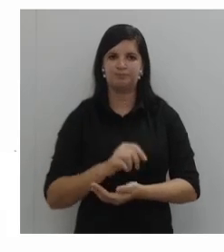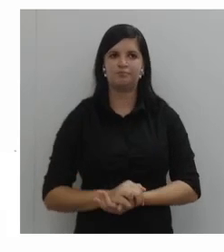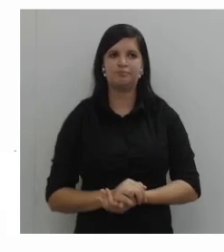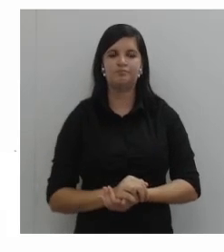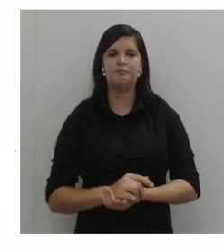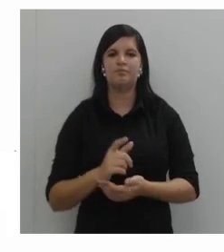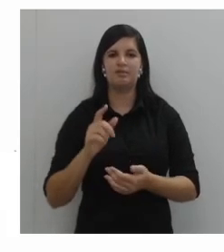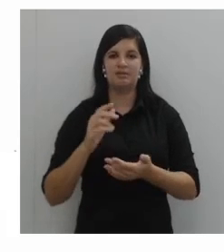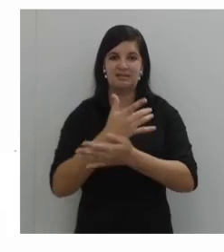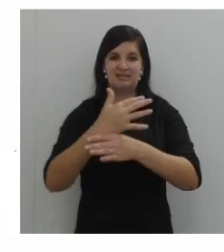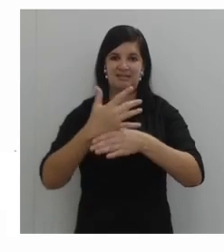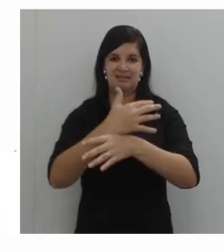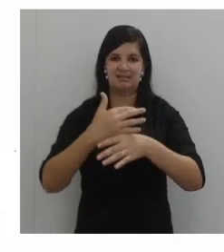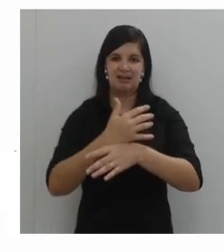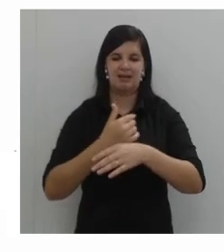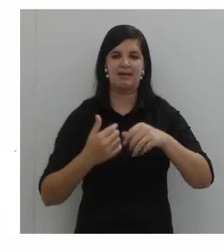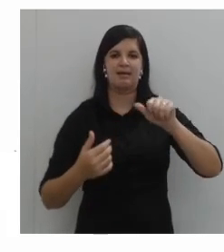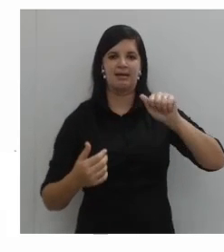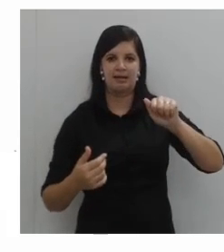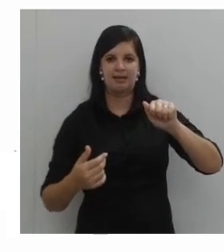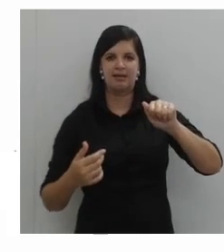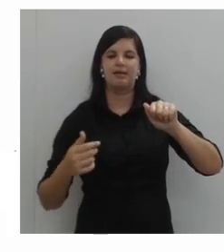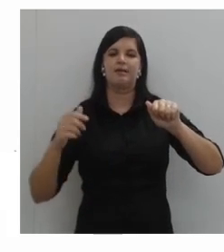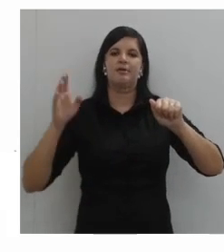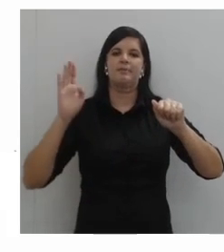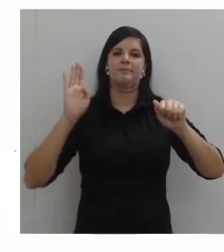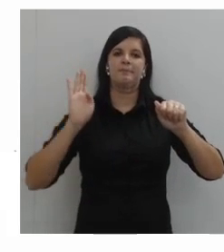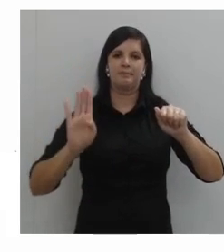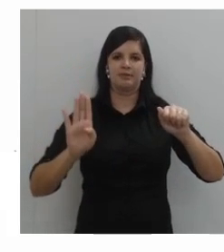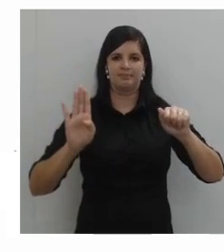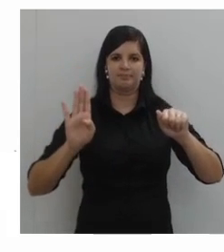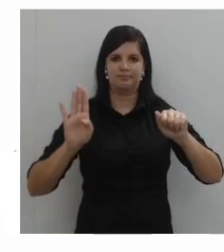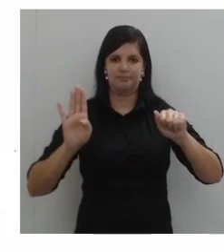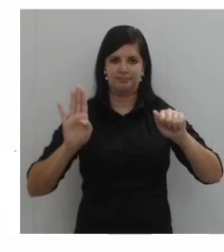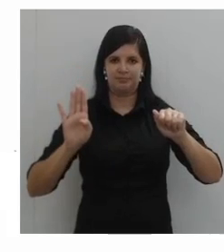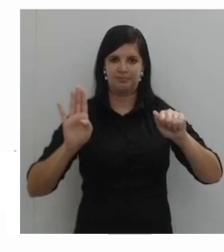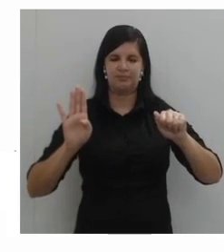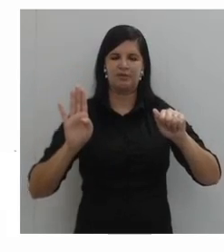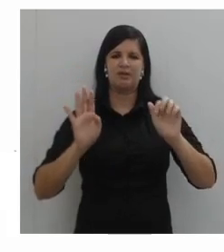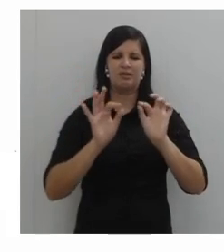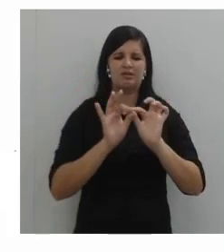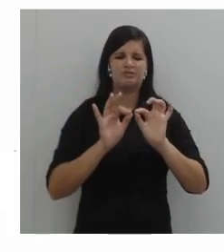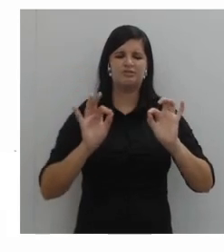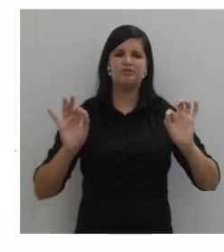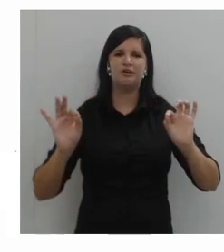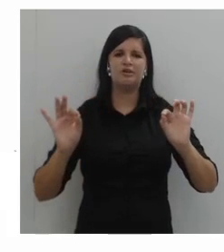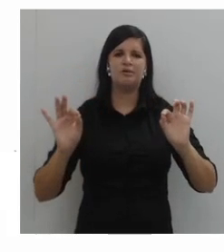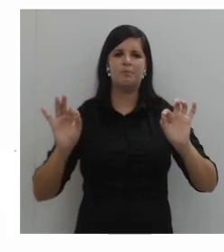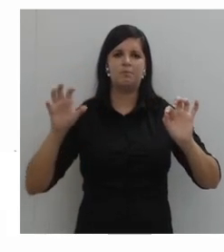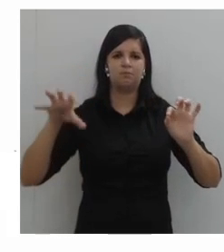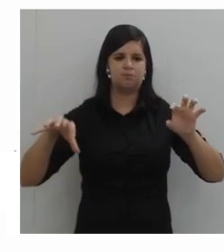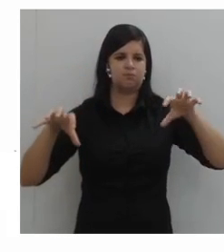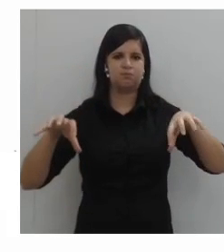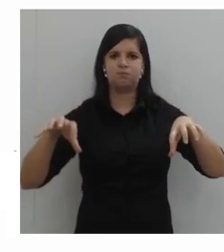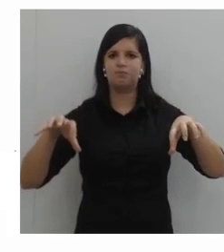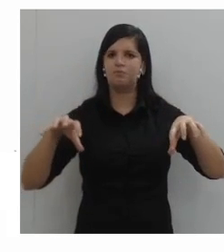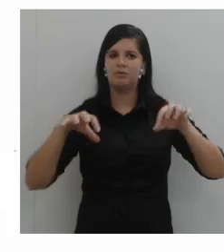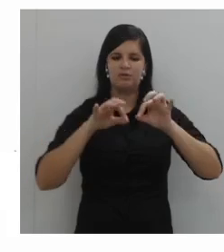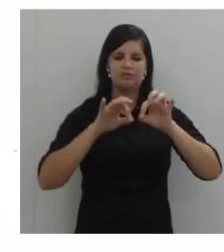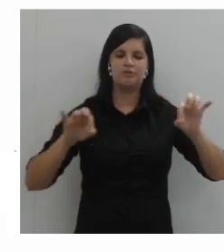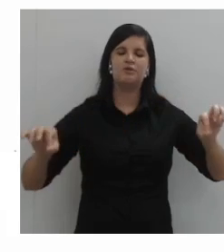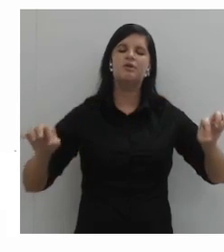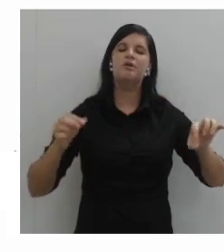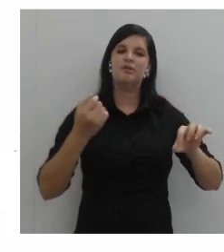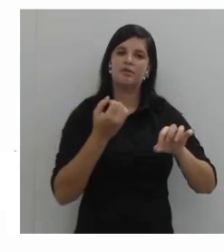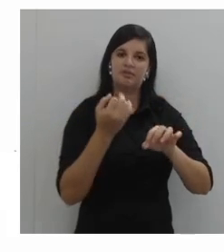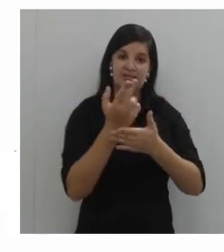duas cidades, uma cidade A e uma cidade B. E a distância entre elas no desenho é